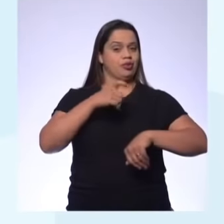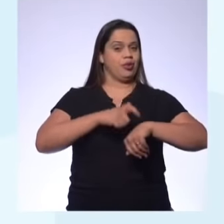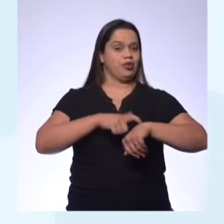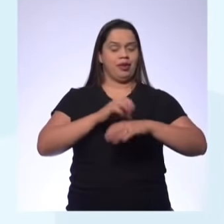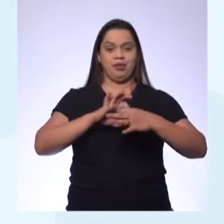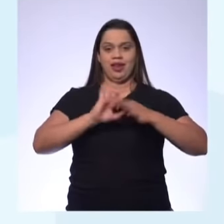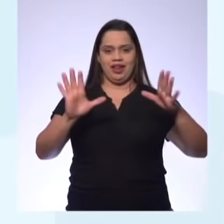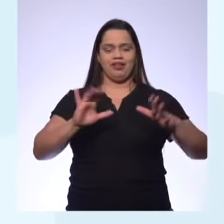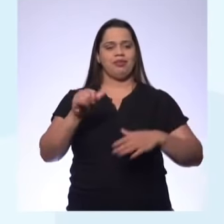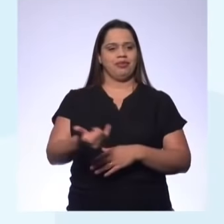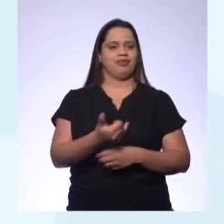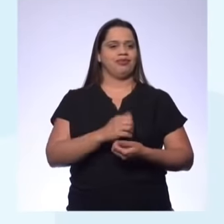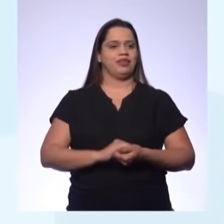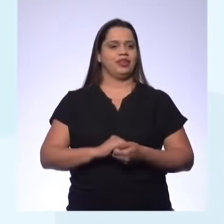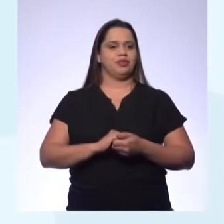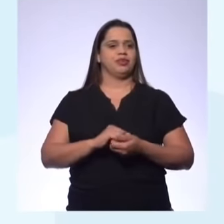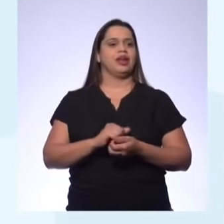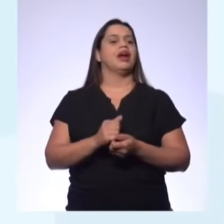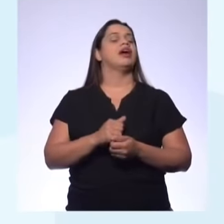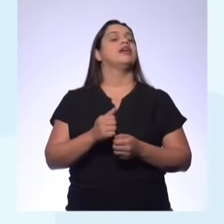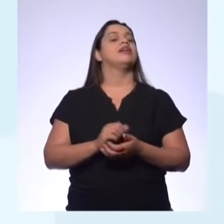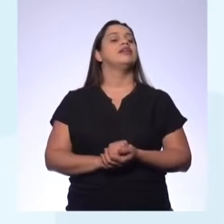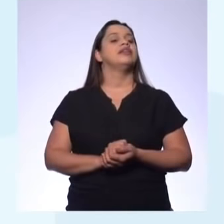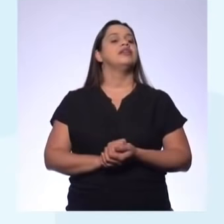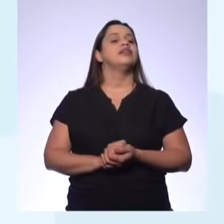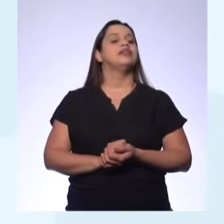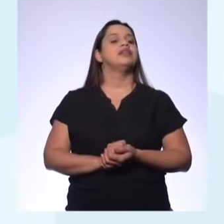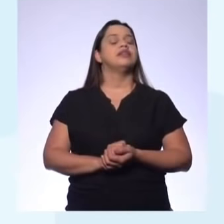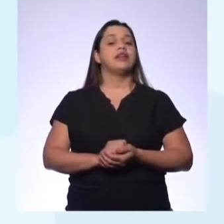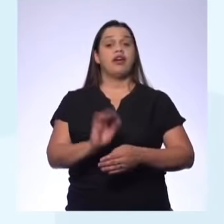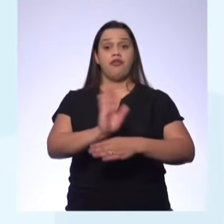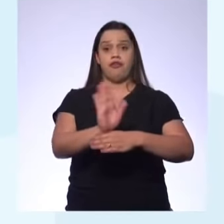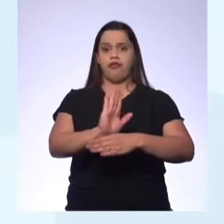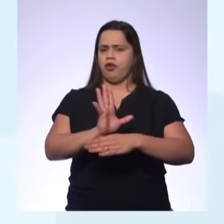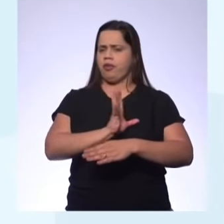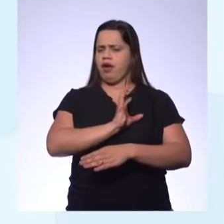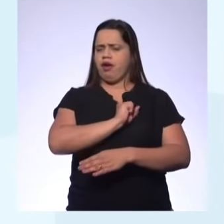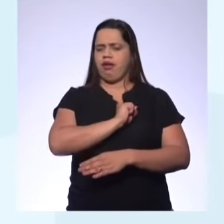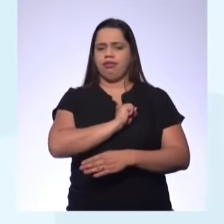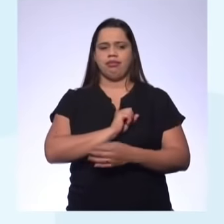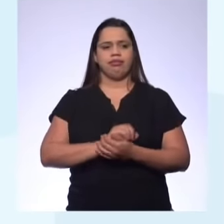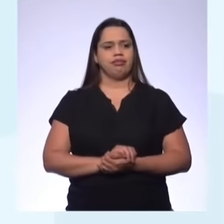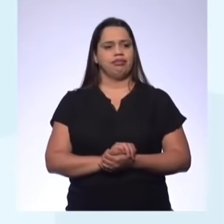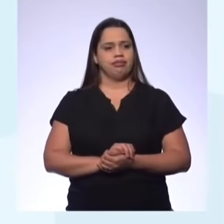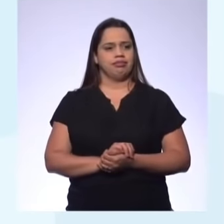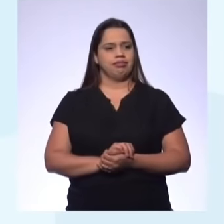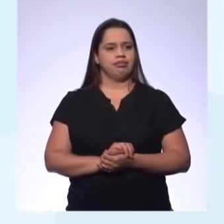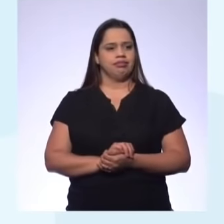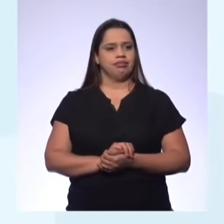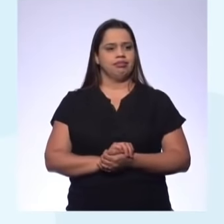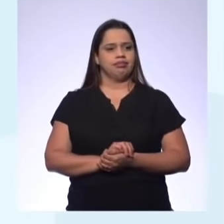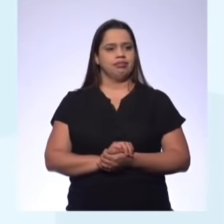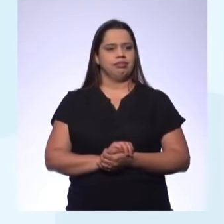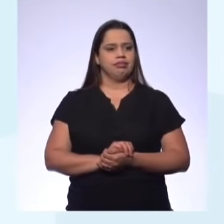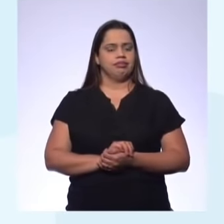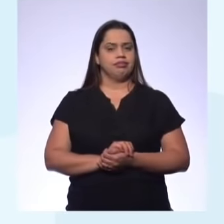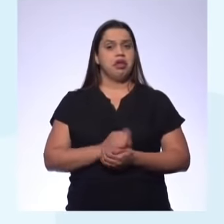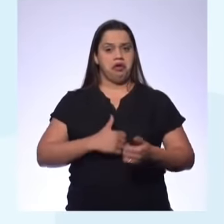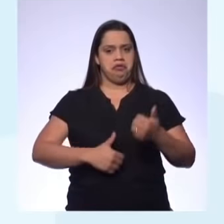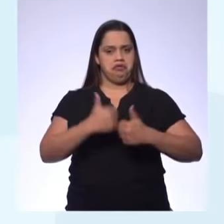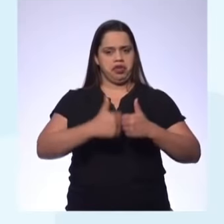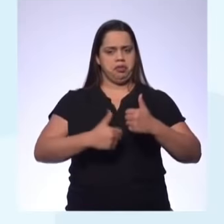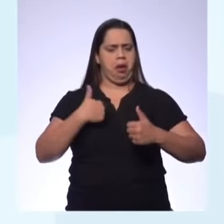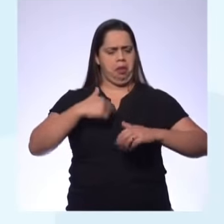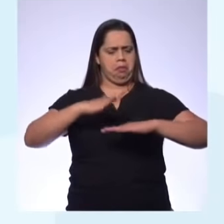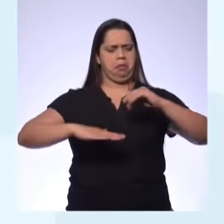I love to watch movies eu gosto eu amo assistir filmes aí a mago soccer player Eu sou um bom jogador de